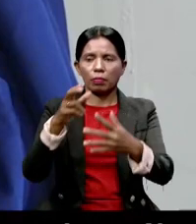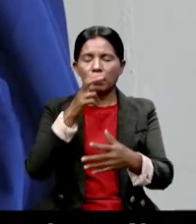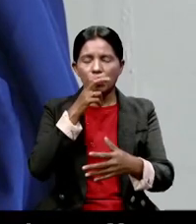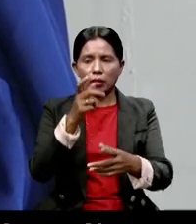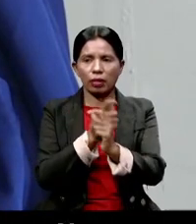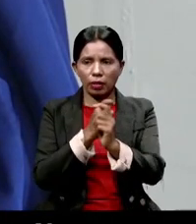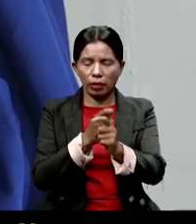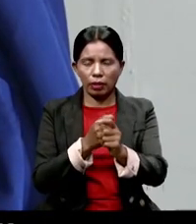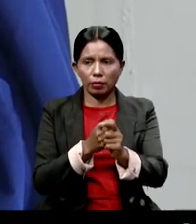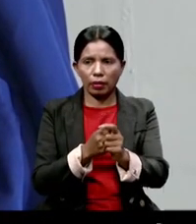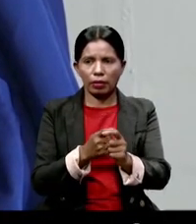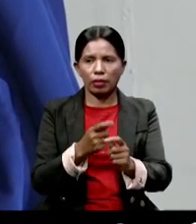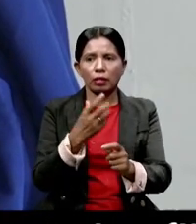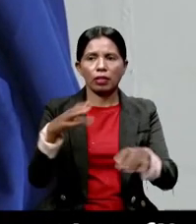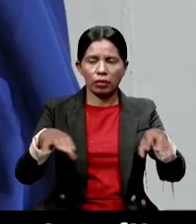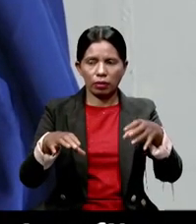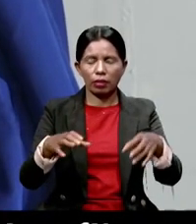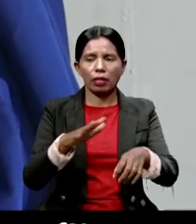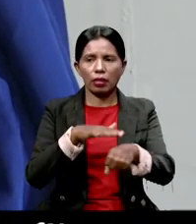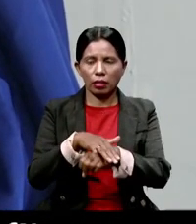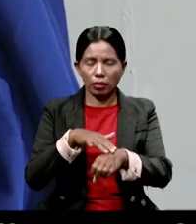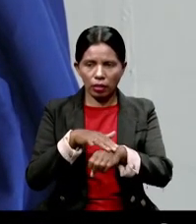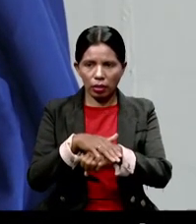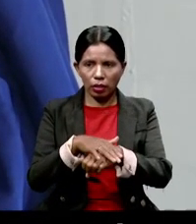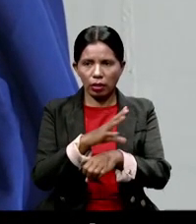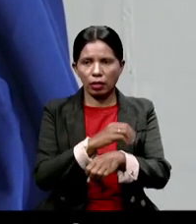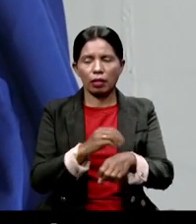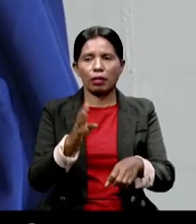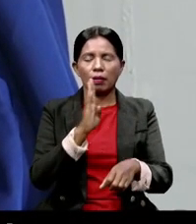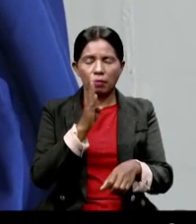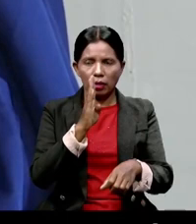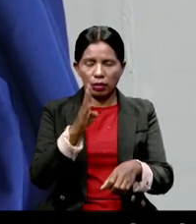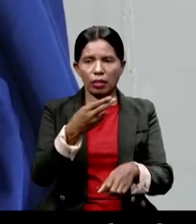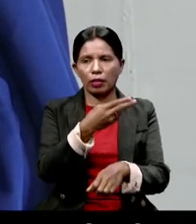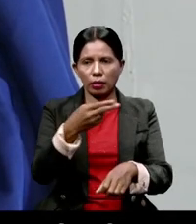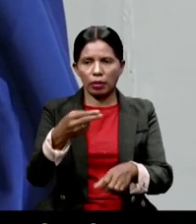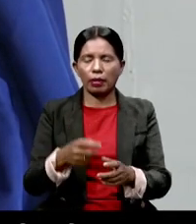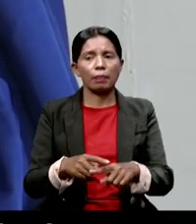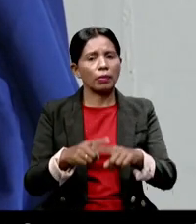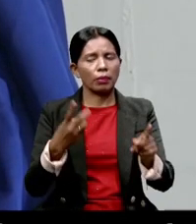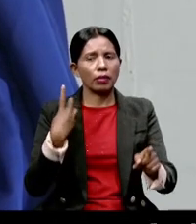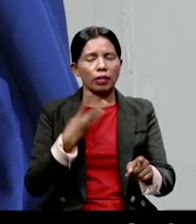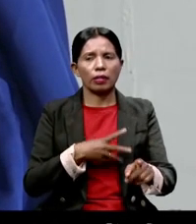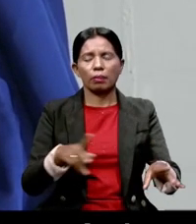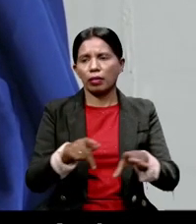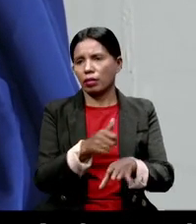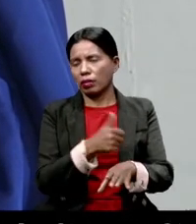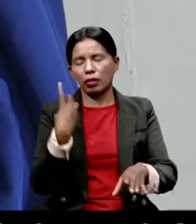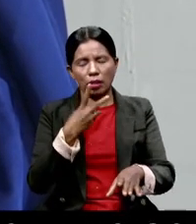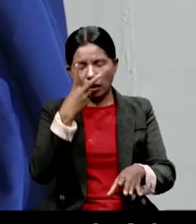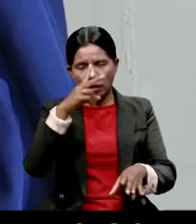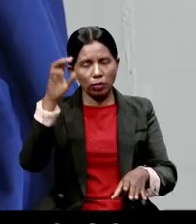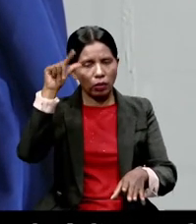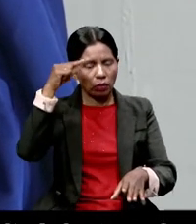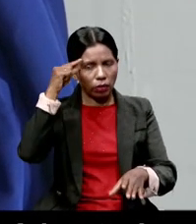teto, a língua de trabalho, né, inglês, nomos, a língua base inglesa. Né. Mas bem, e a parte de como se está o governo está, o